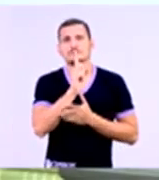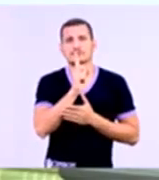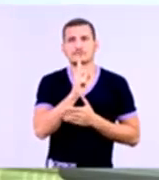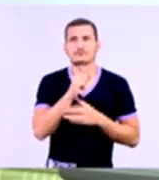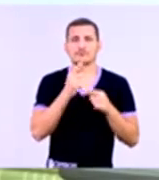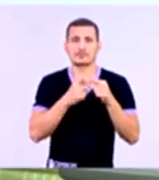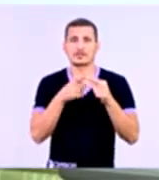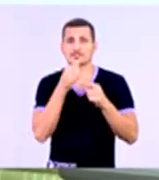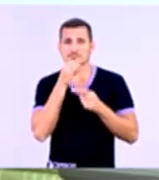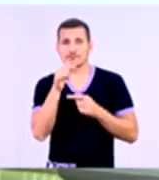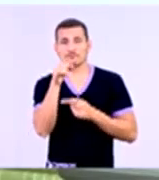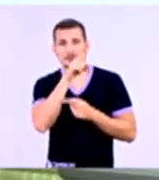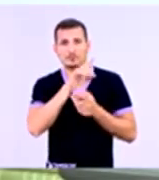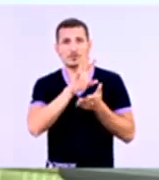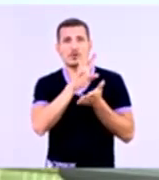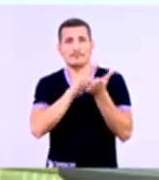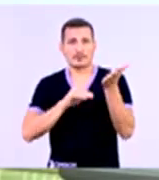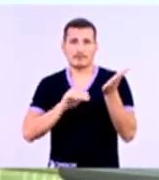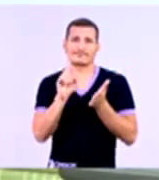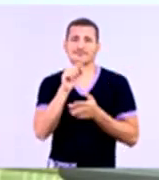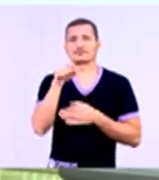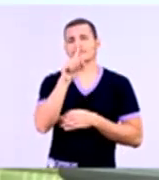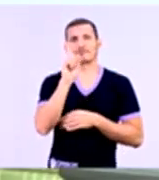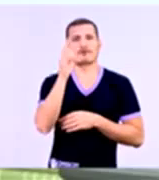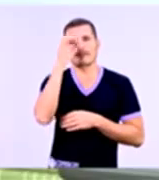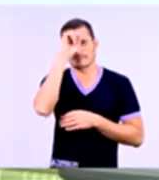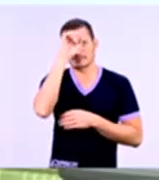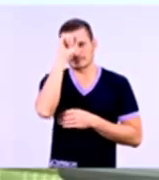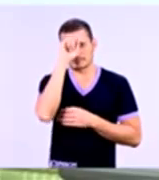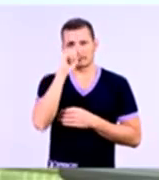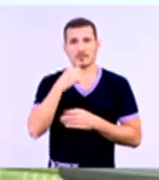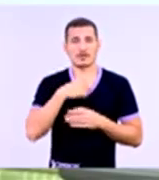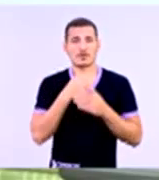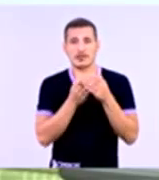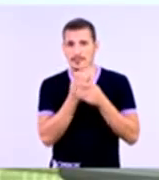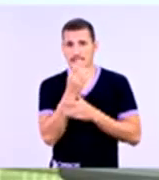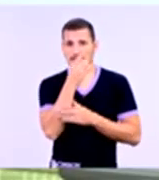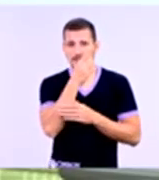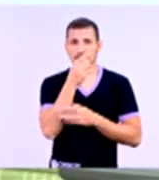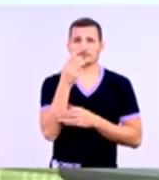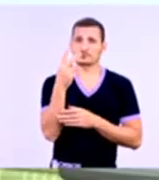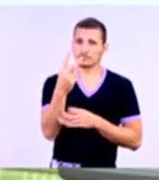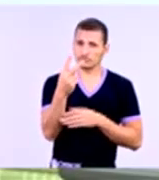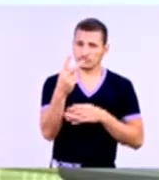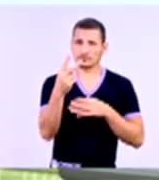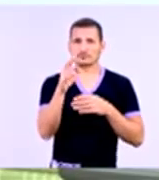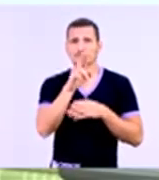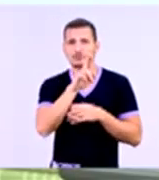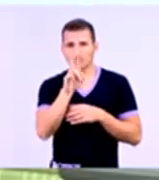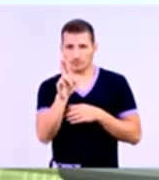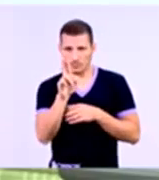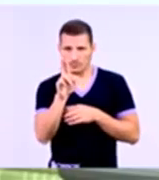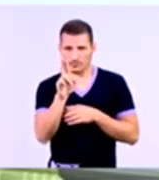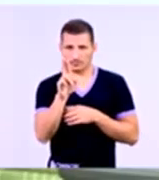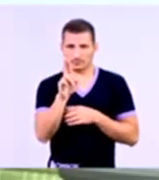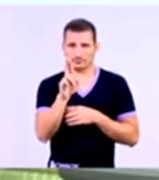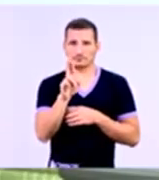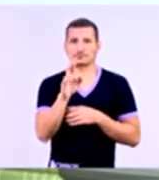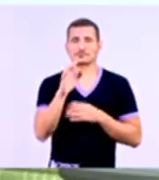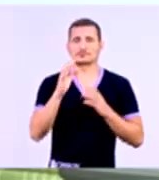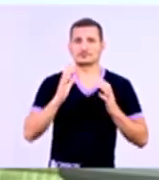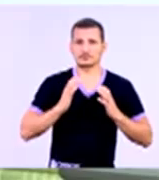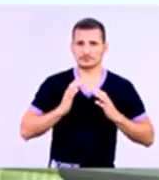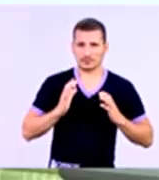vocês copiarem, vocês não vão aprender. Eu criei aqui duas chaves, eu criei uma chave nome e eu criei uma chave